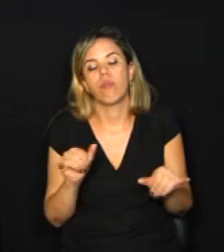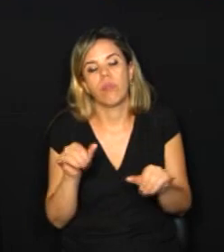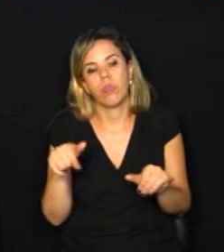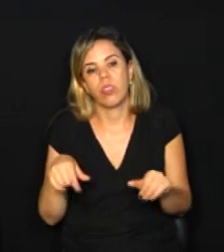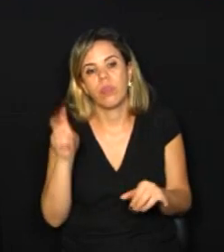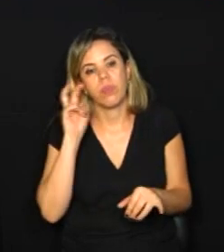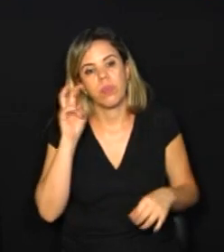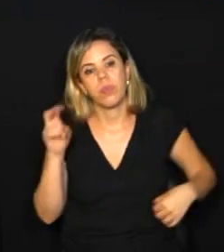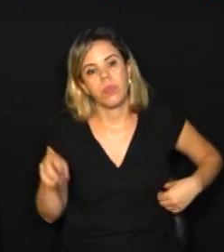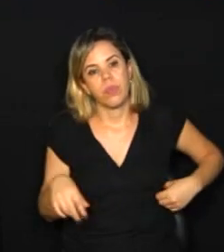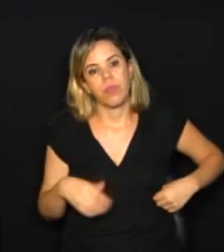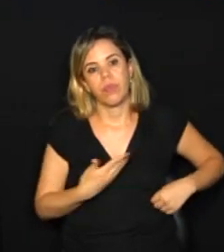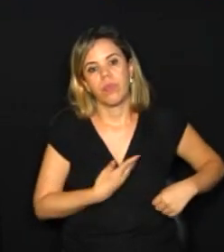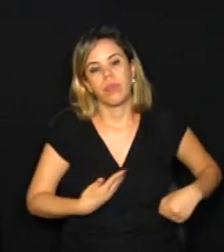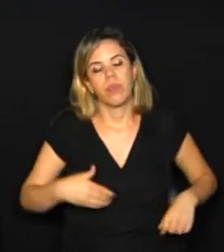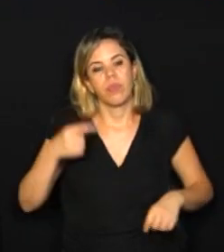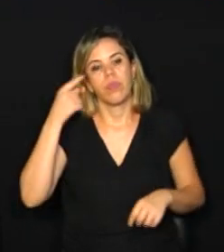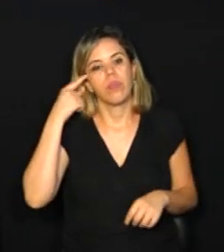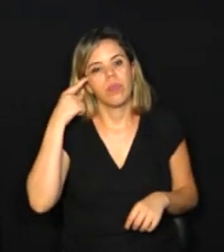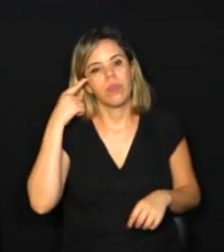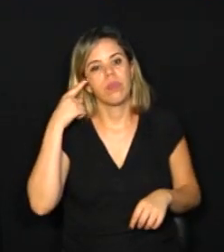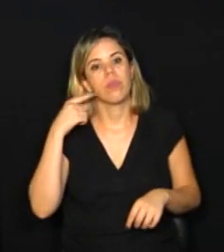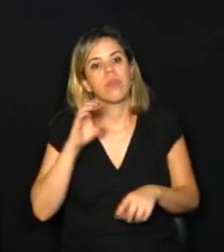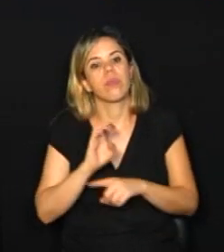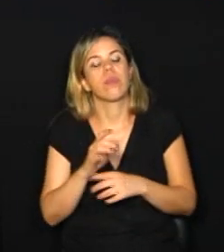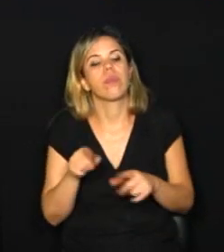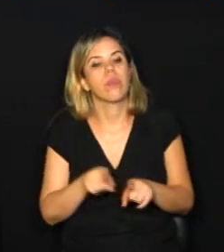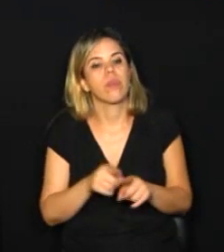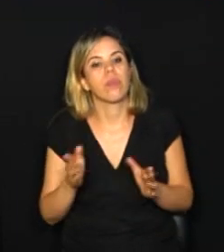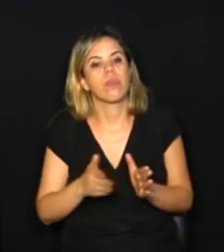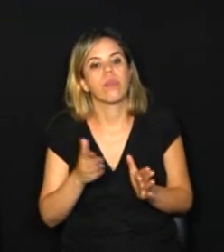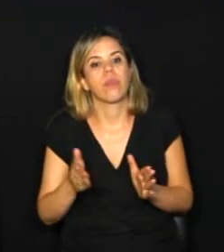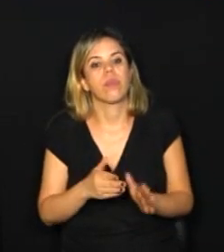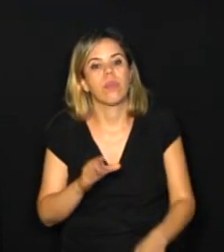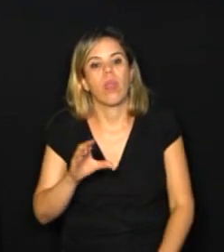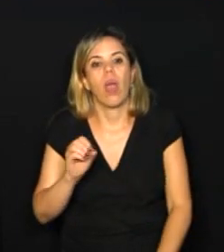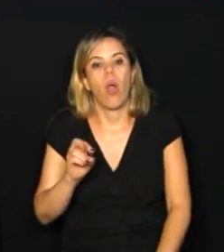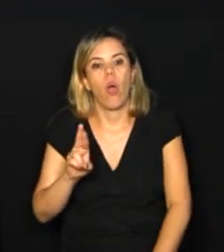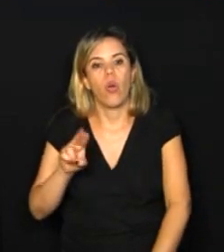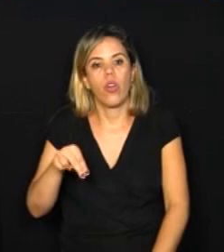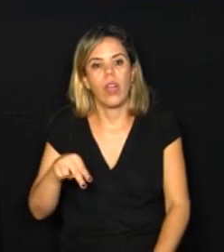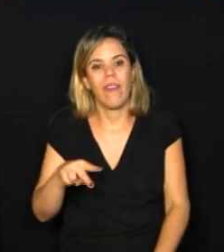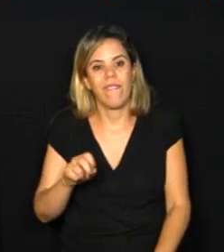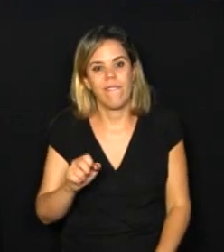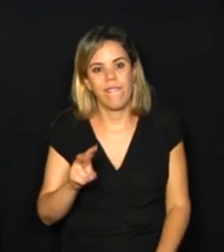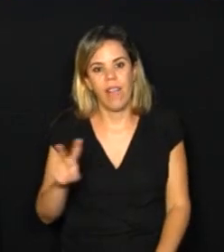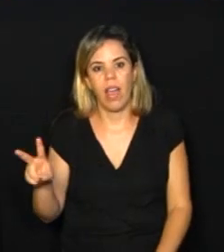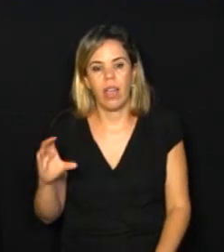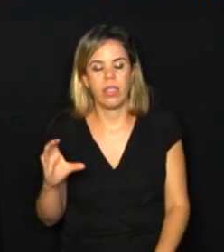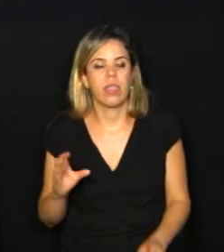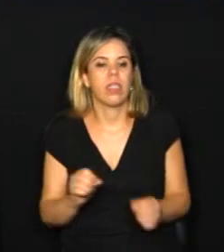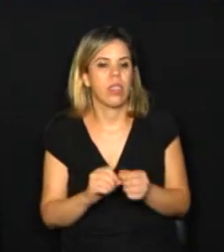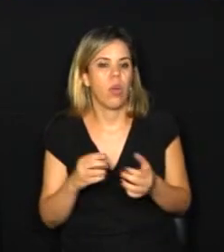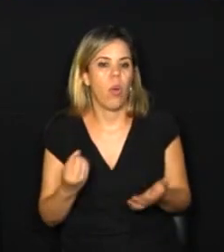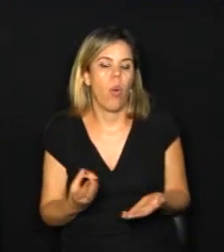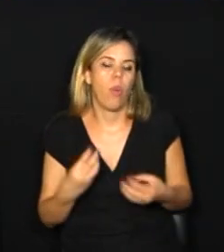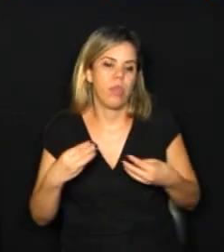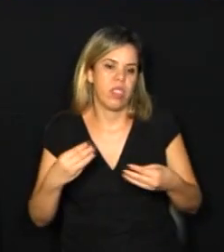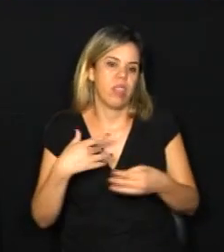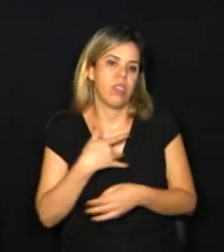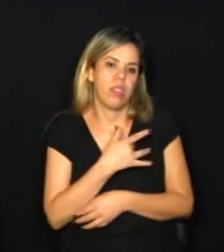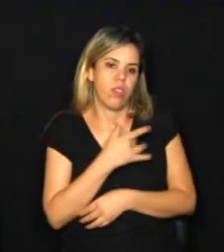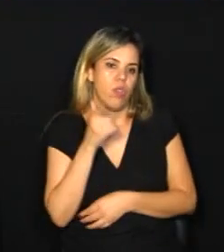nesta quinta-feira pelo governo do estado o início da produção da Coronavac pelo Butantan, ou se o Ministério da